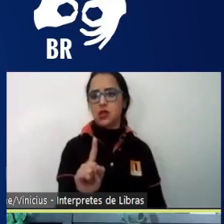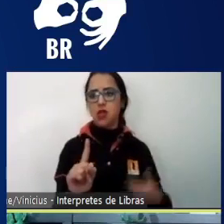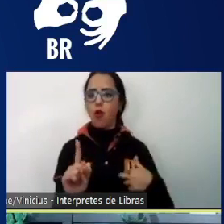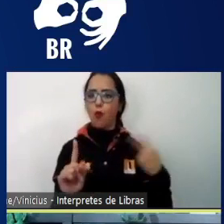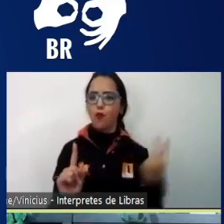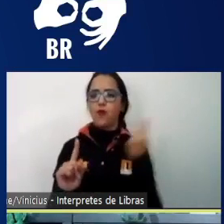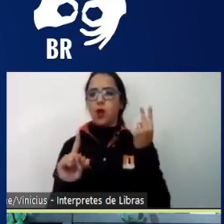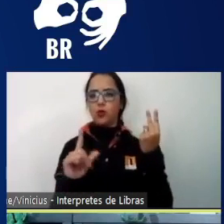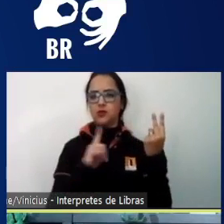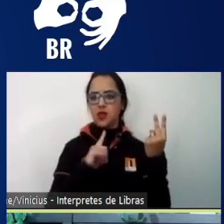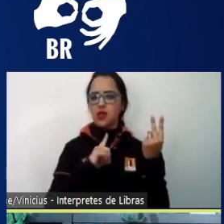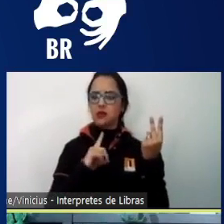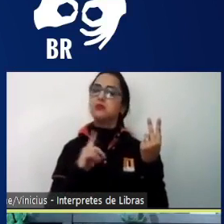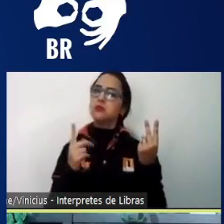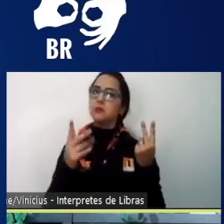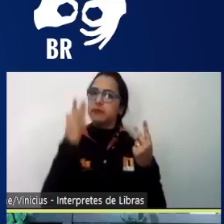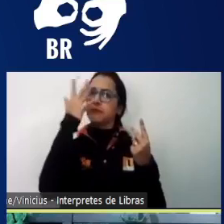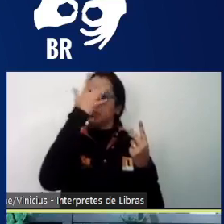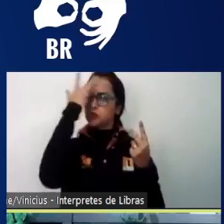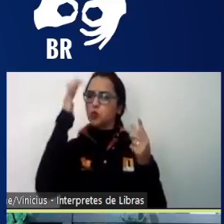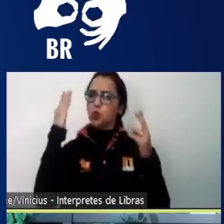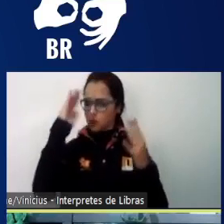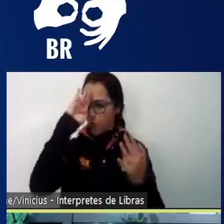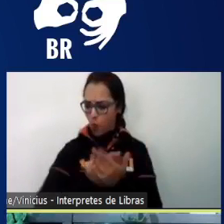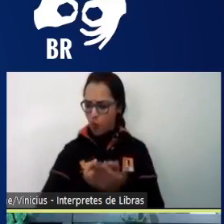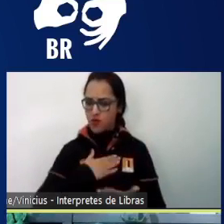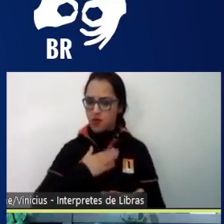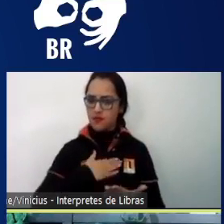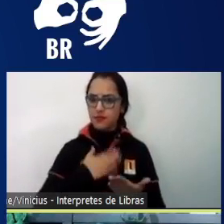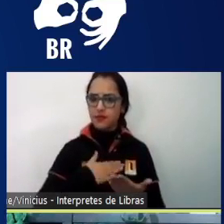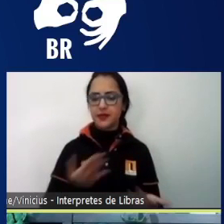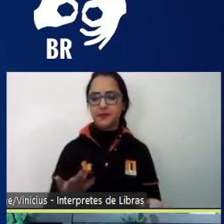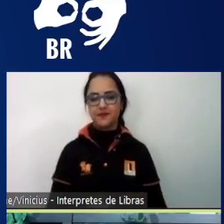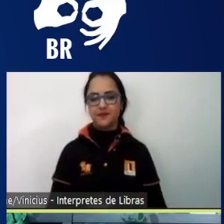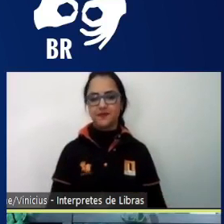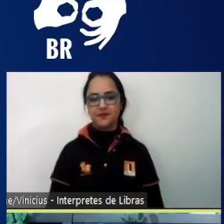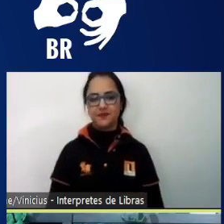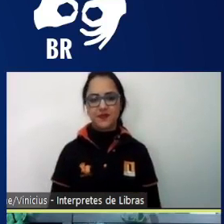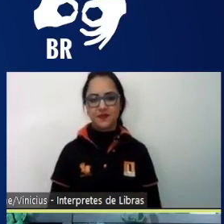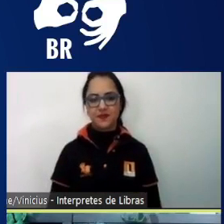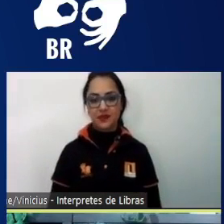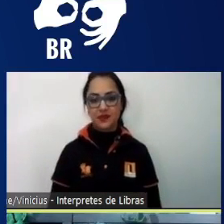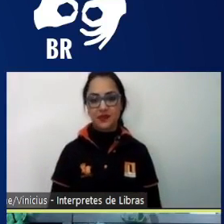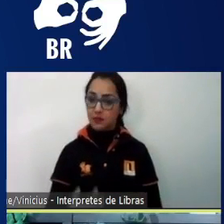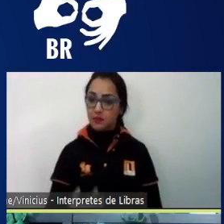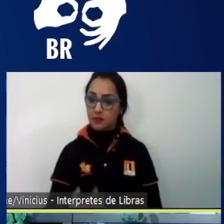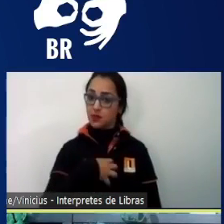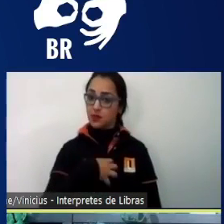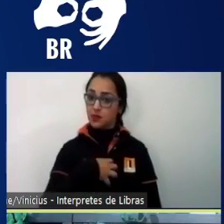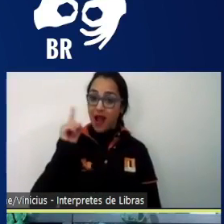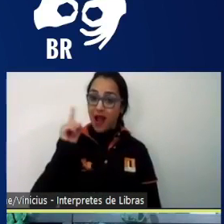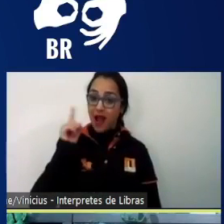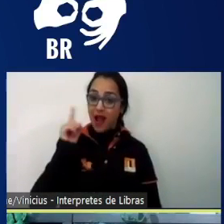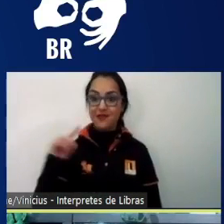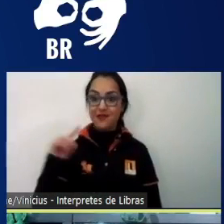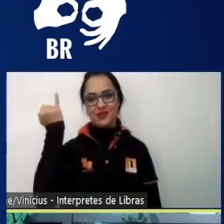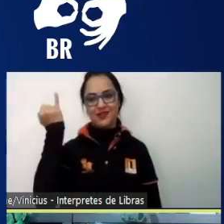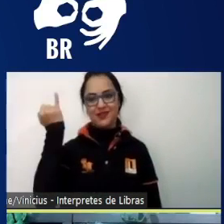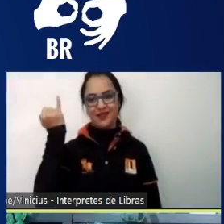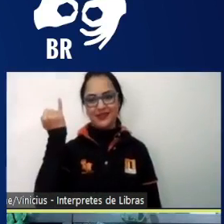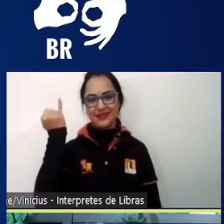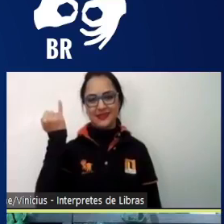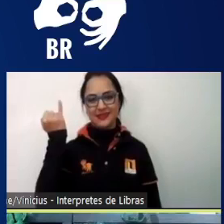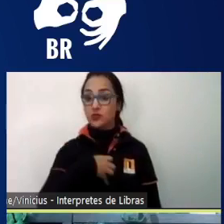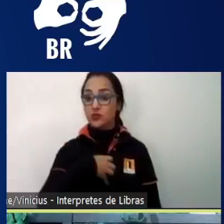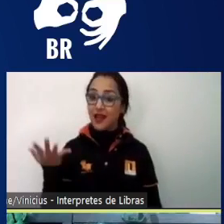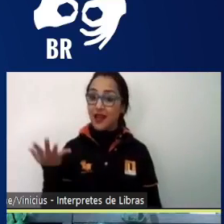confiáveis, empoderadas e, em última análise, importantes. Isso é inclusão, seja do